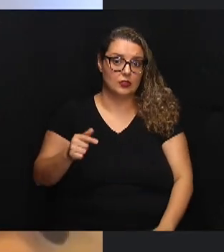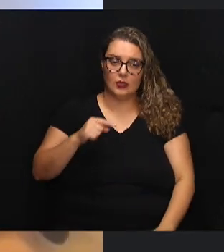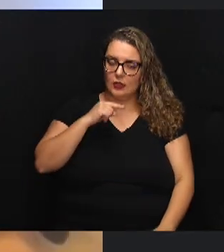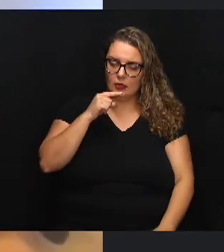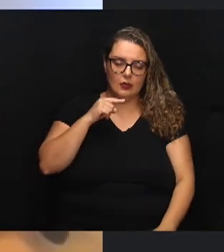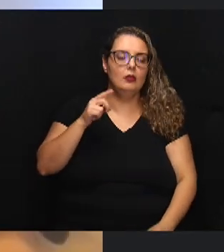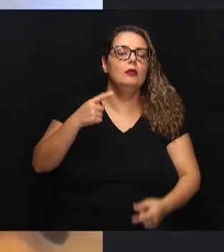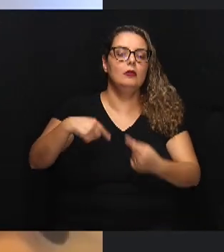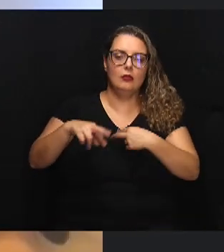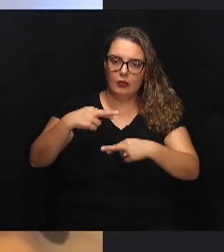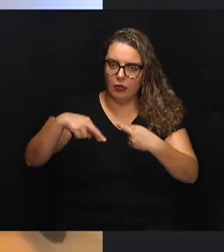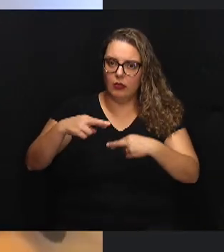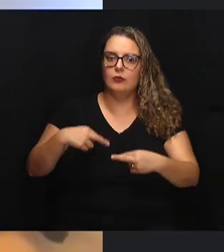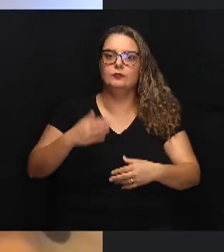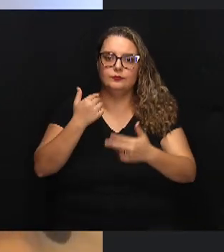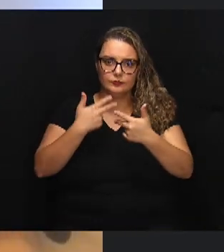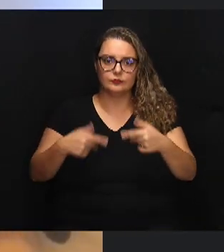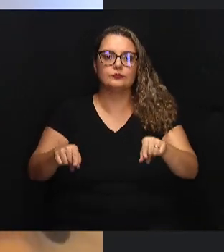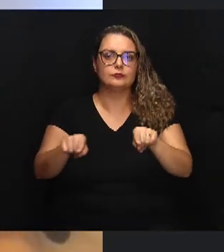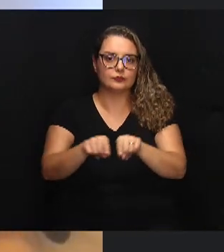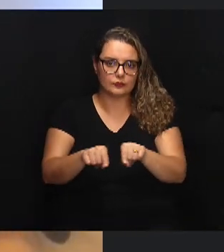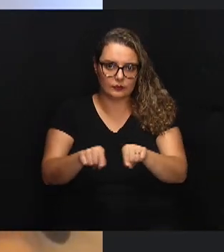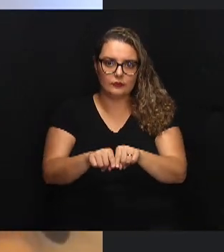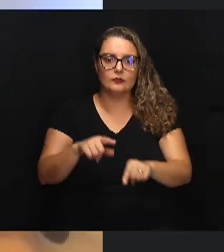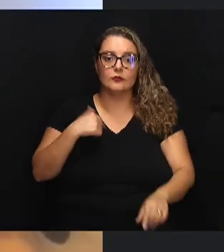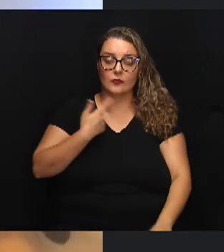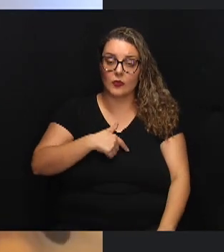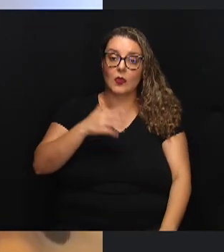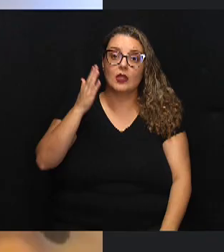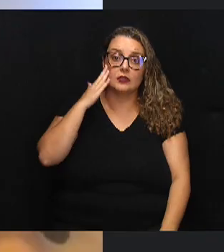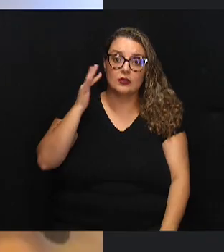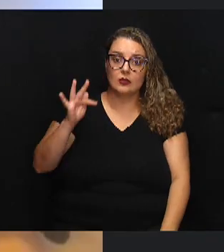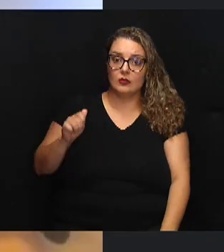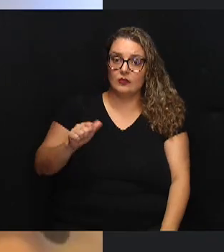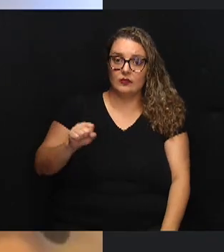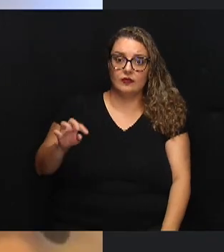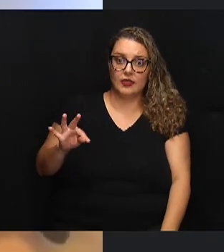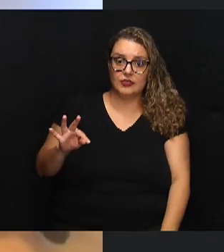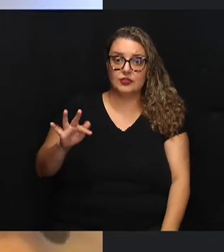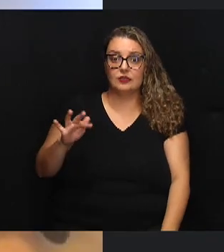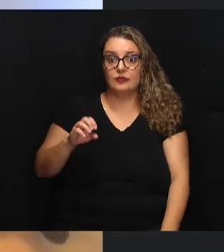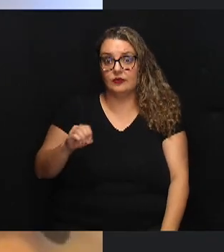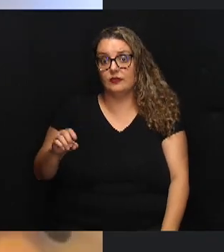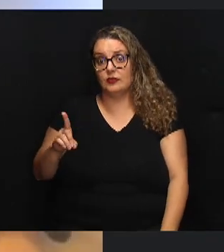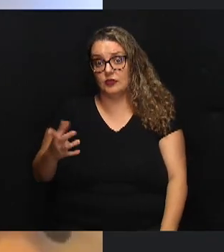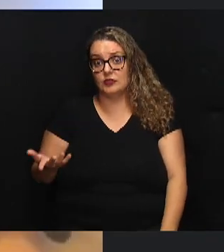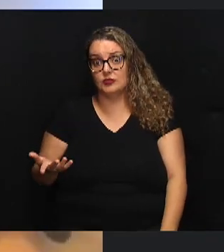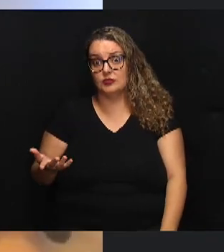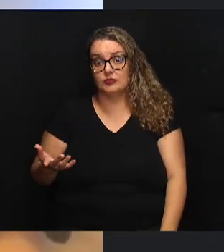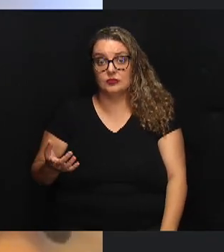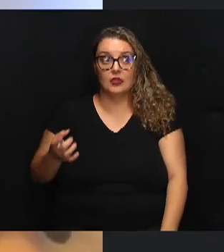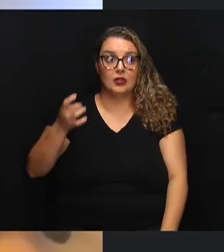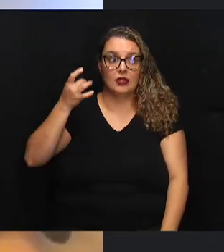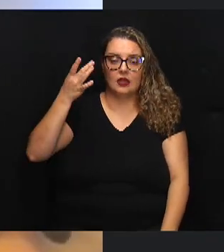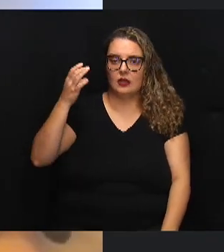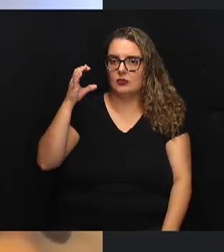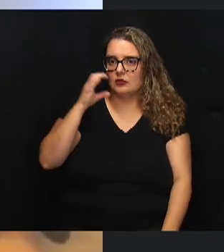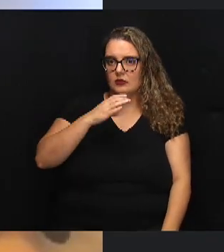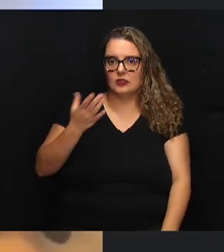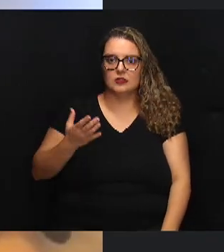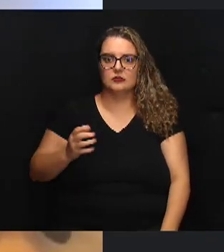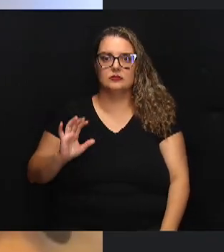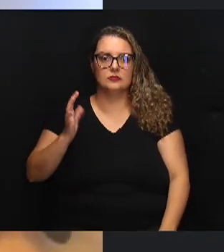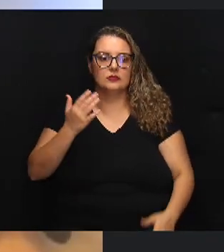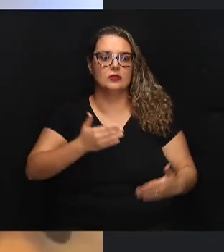está relacionado com a alimentação, que a gente sabe que o fast food acabou sendo algo que surgiu ao longo das últimas